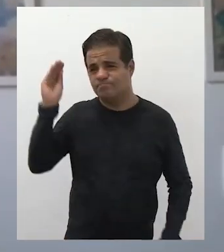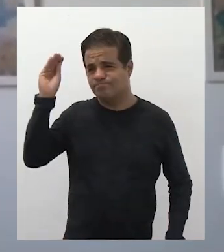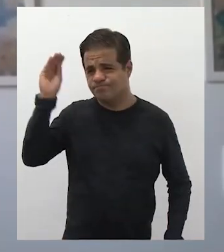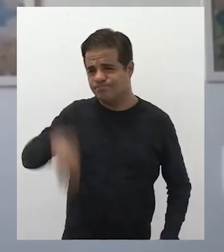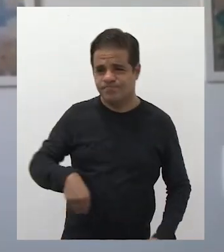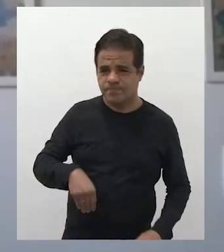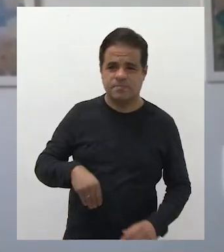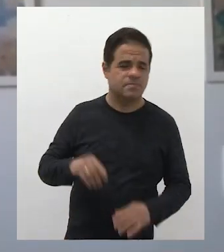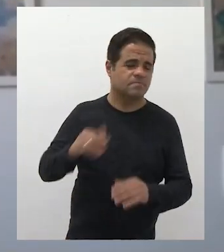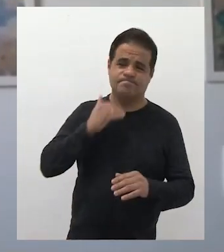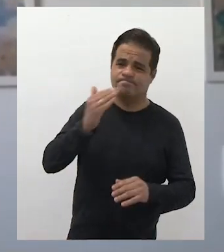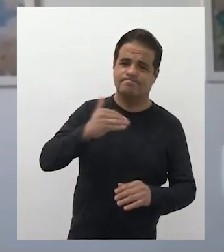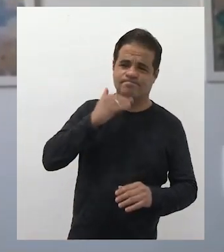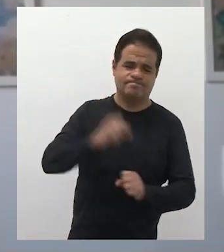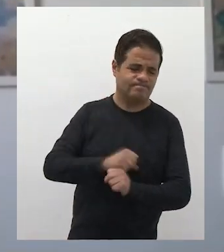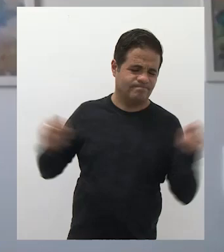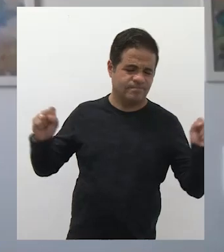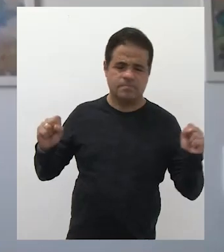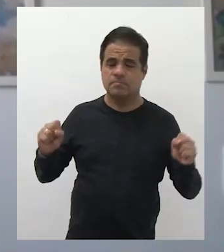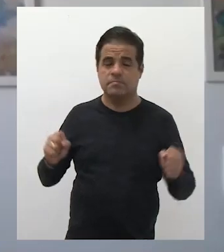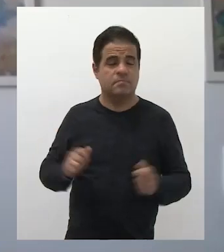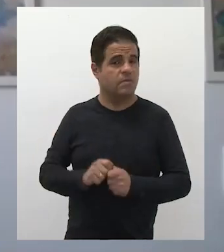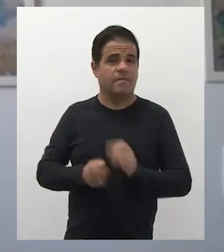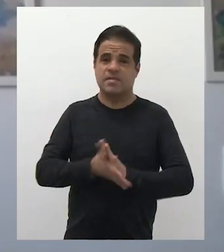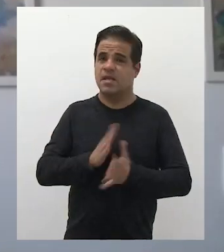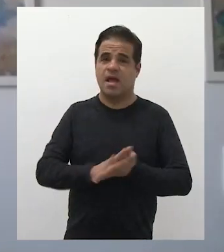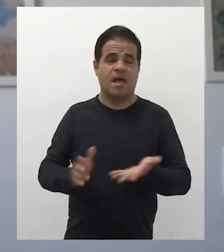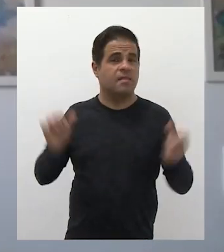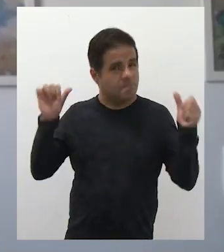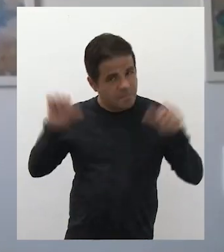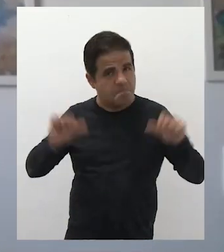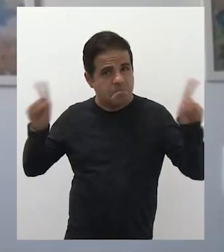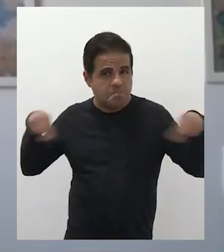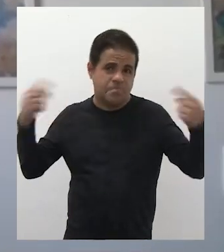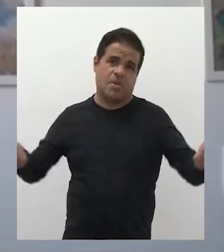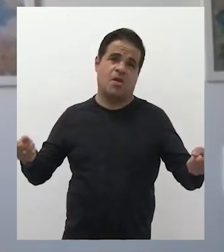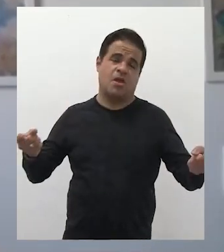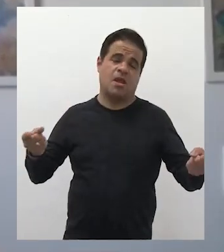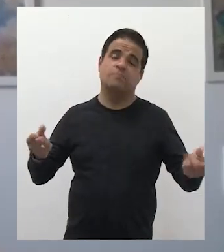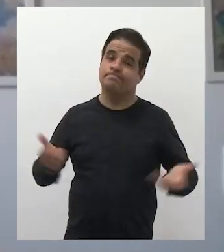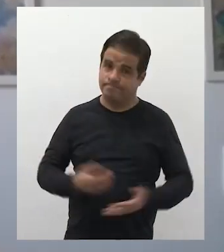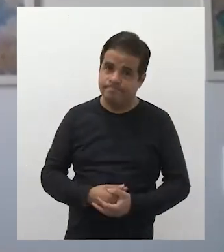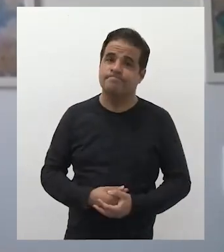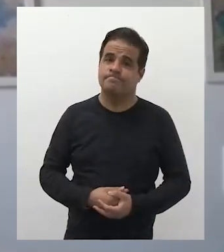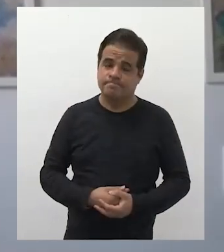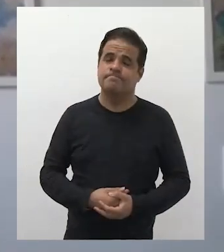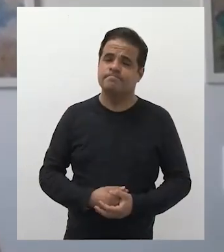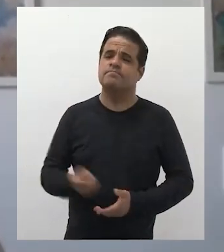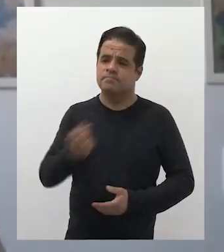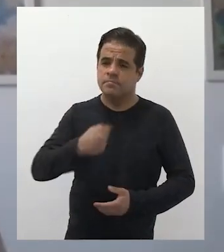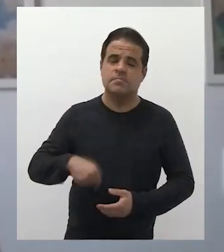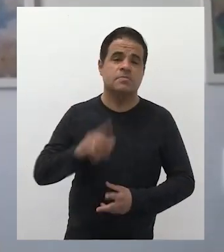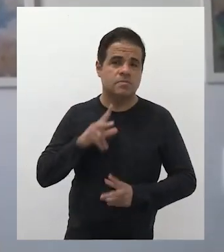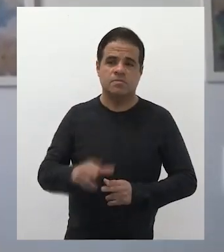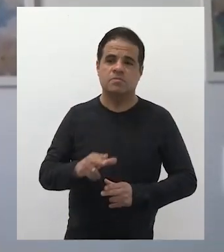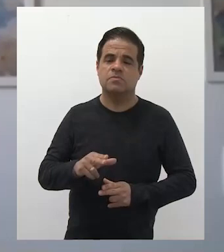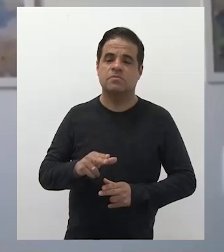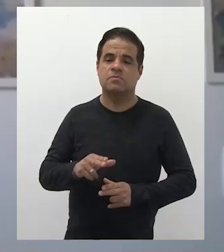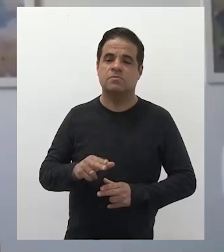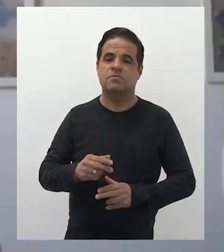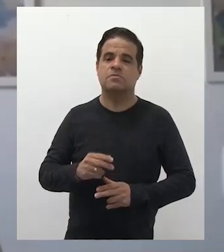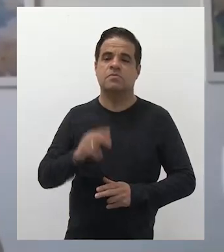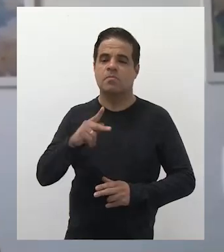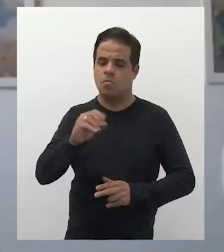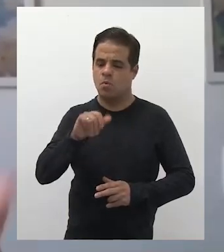então não vamos fazer nada, é aí que tudo piora. Aí, certamente, a gente vai estar fazendo igualzinho o Pôncio Pilatos,